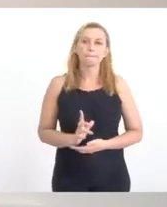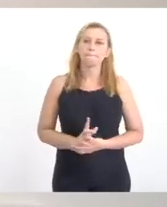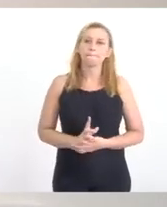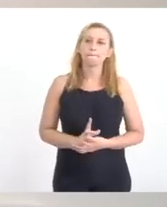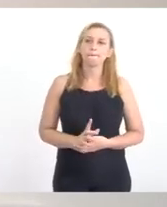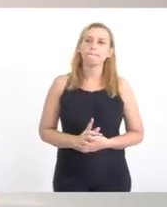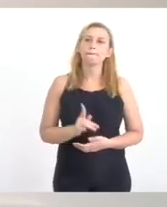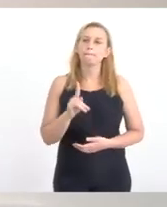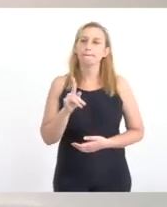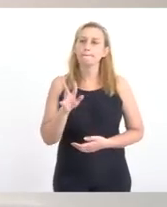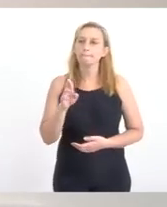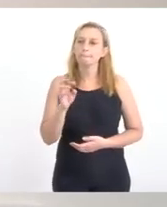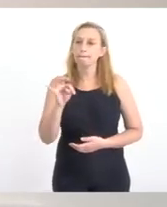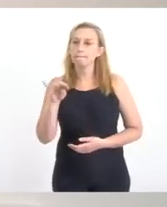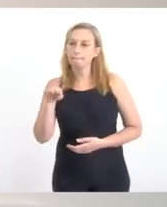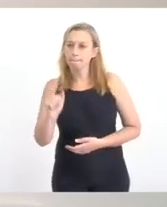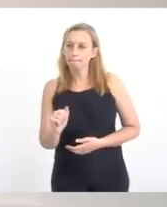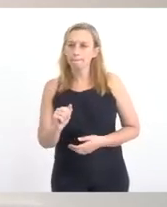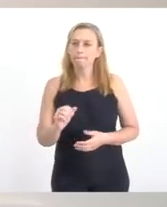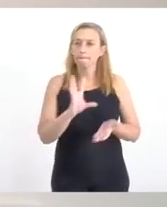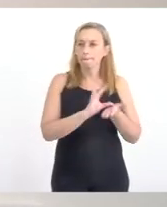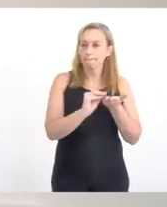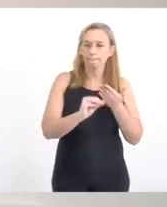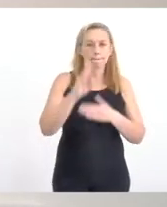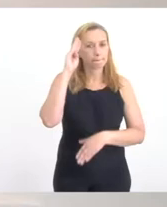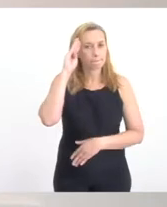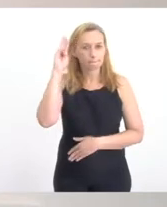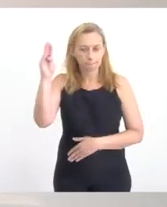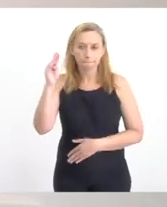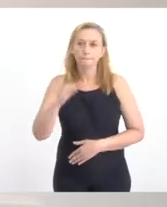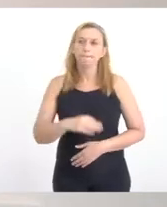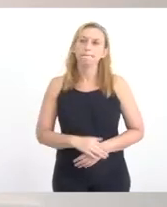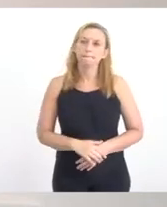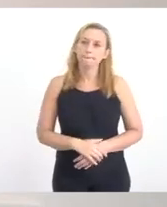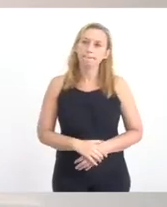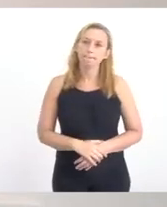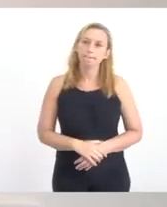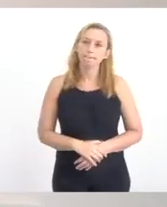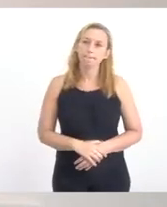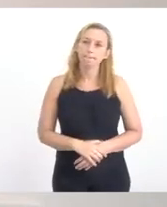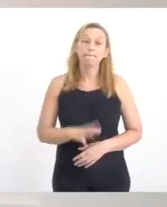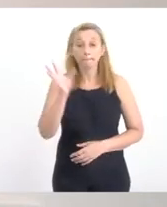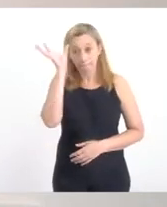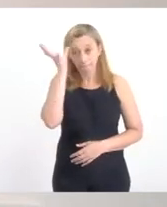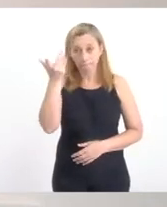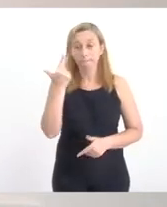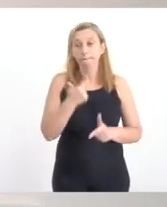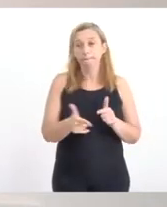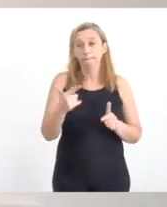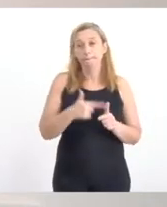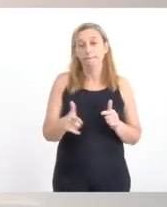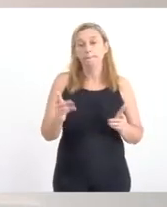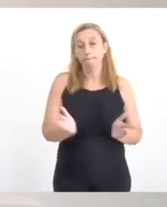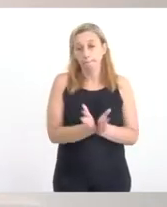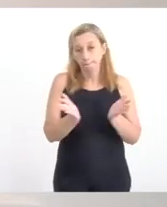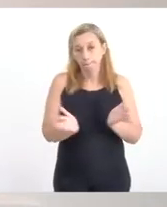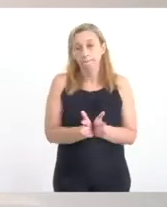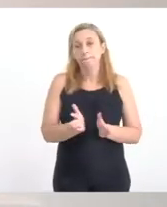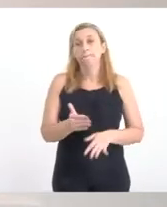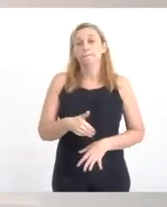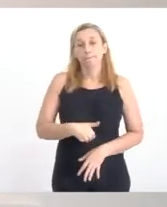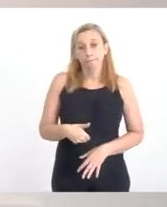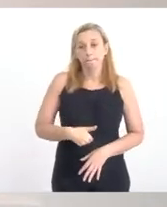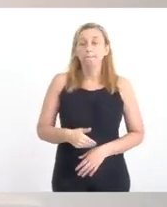coloque como Progressista isso tem que ser a pauta principal para resolver o problema da miséria para